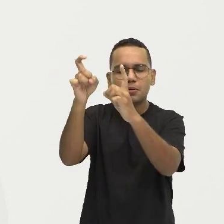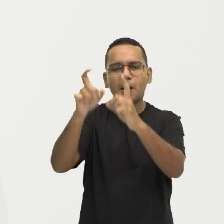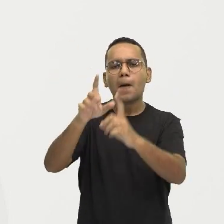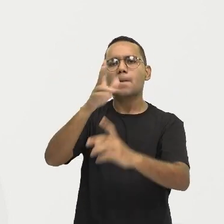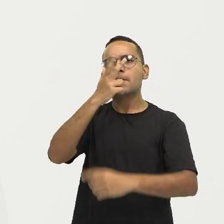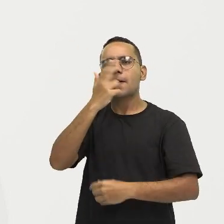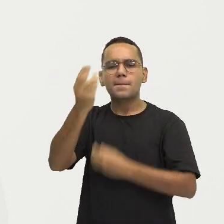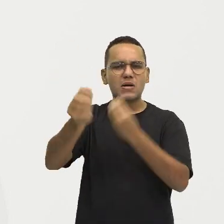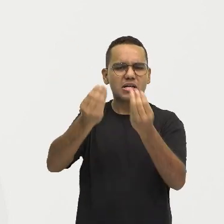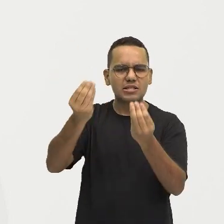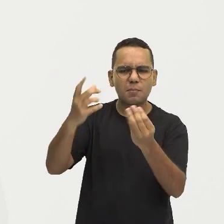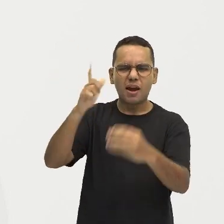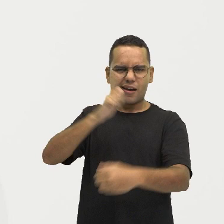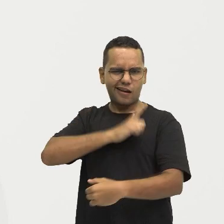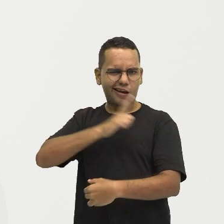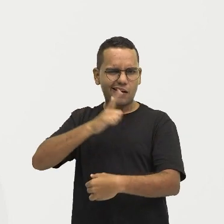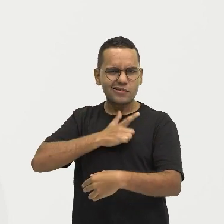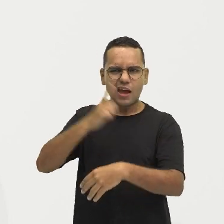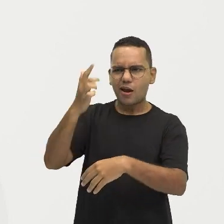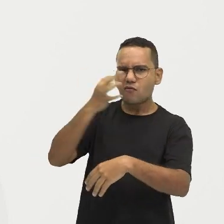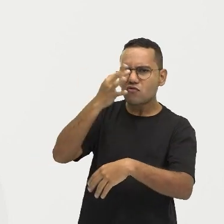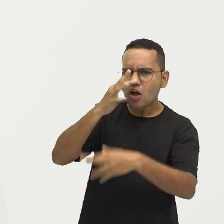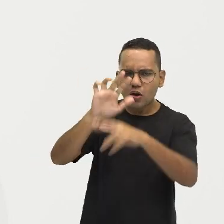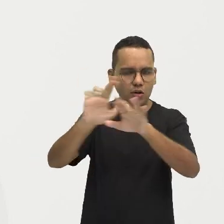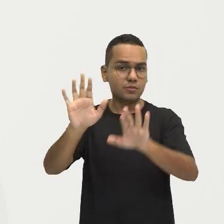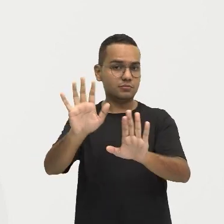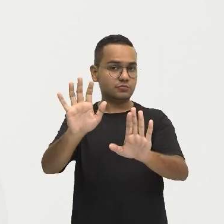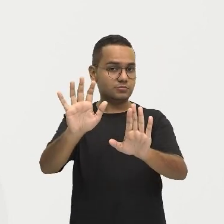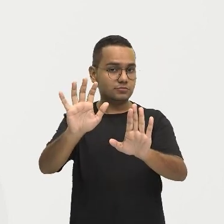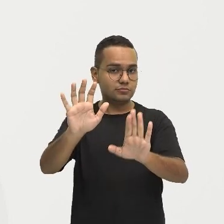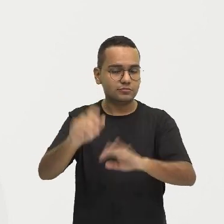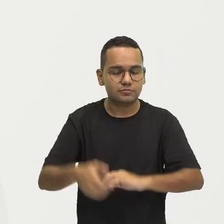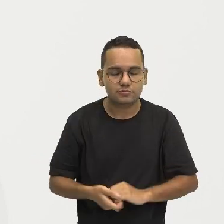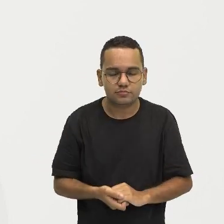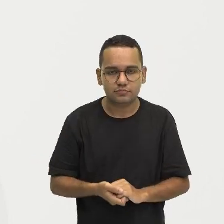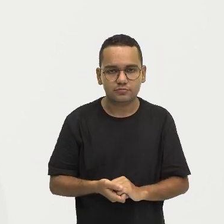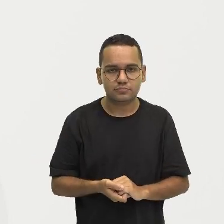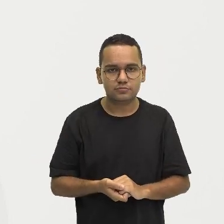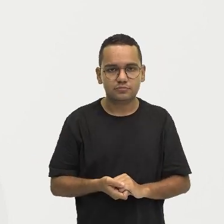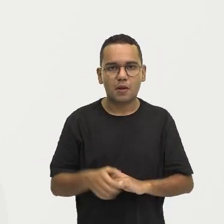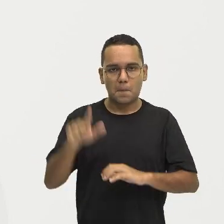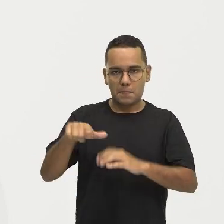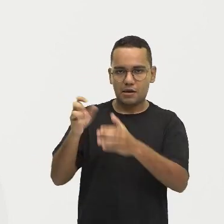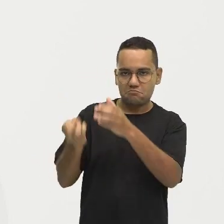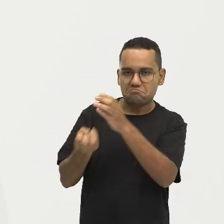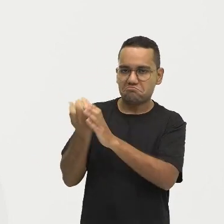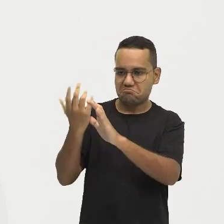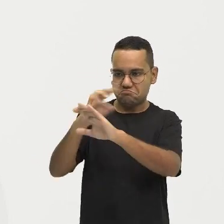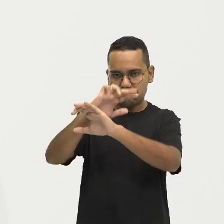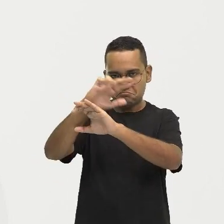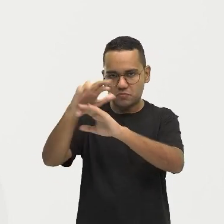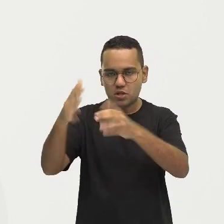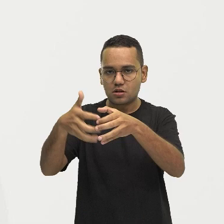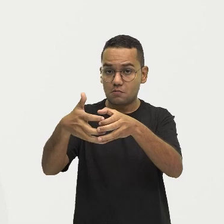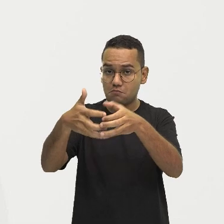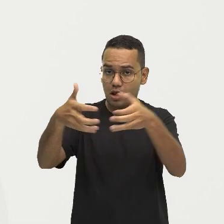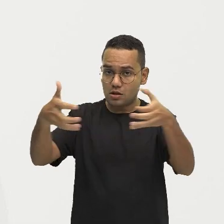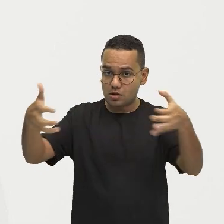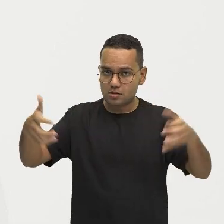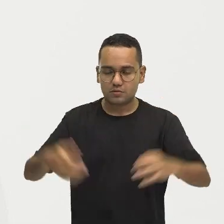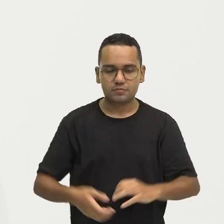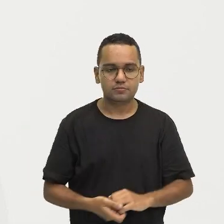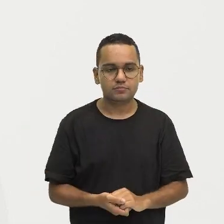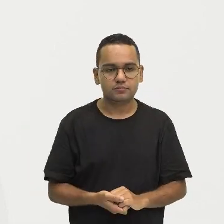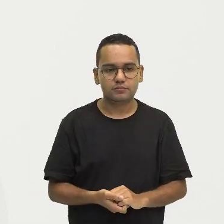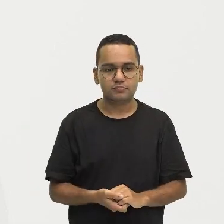uma cobertura vegetal muito densa, tá? Mas mesmo assim, o Cerrado, ele tem uma biodiversidade bem grande, tá? E aí a gente